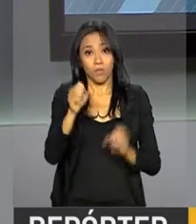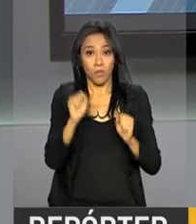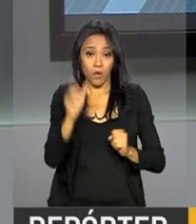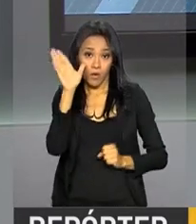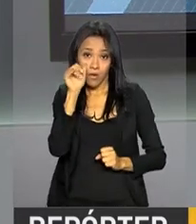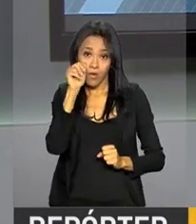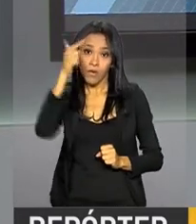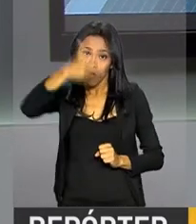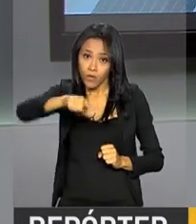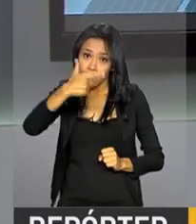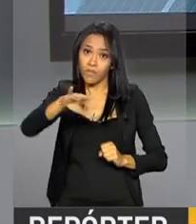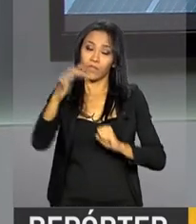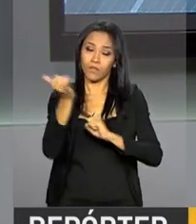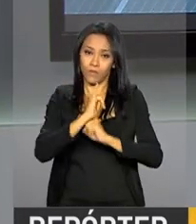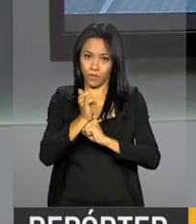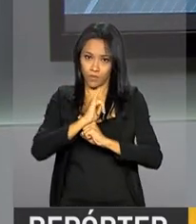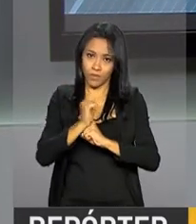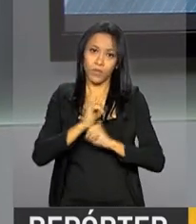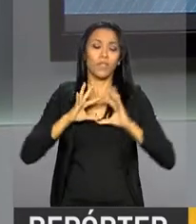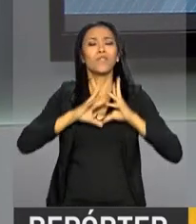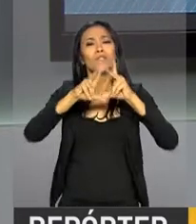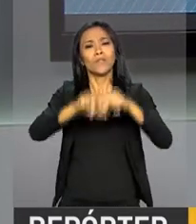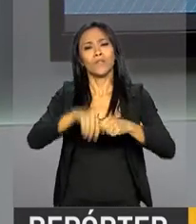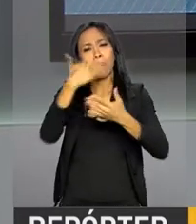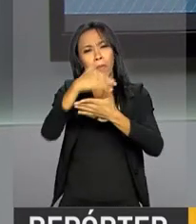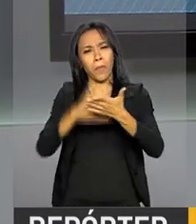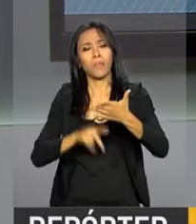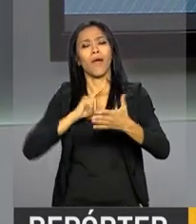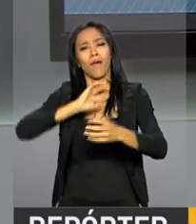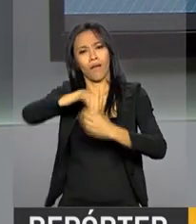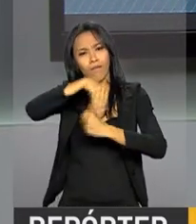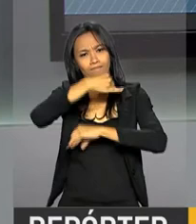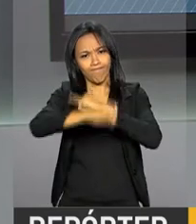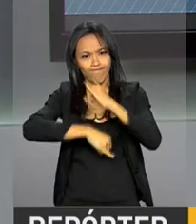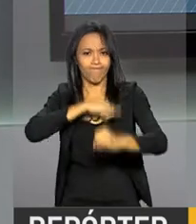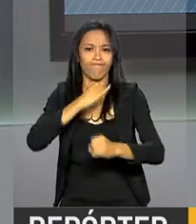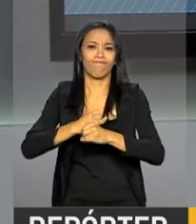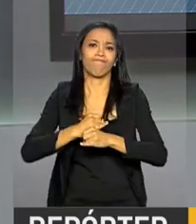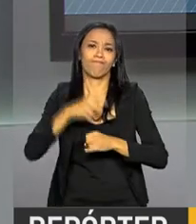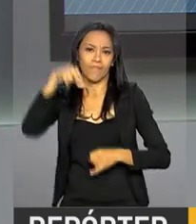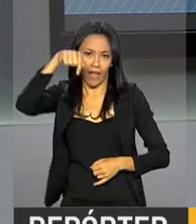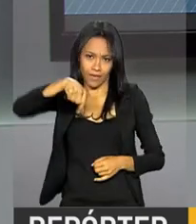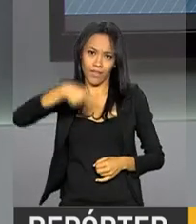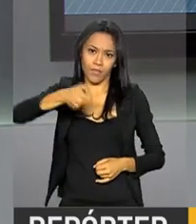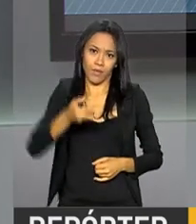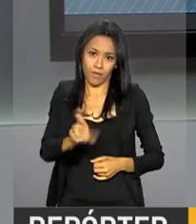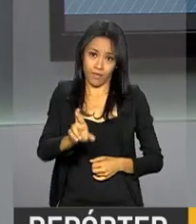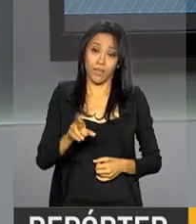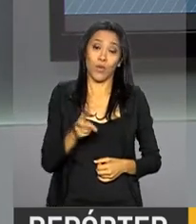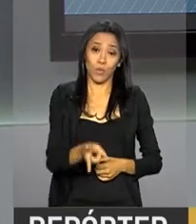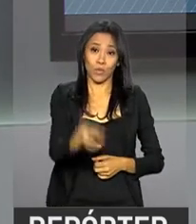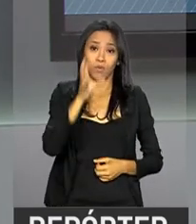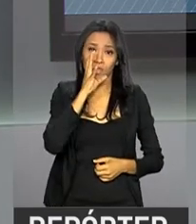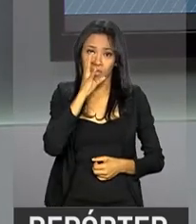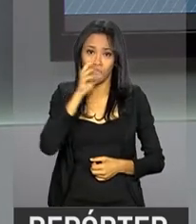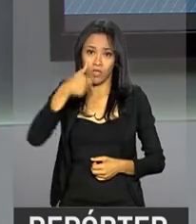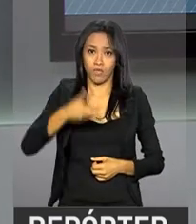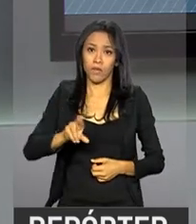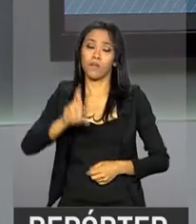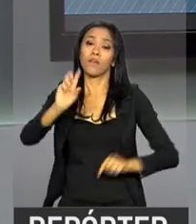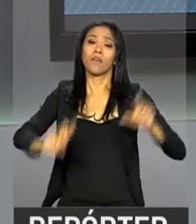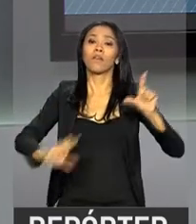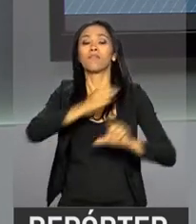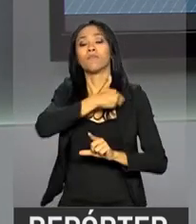rever as reportagens no youtube e toda a nossa programação também está na página da nbr na internet continue com a gente na